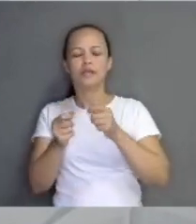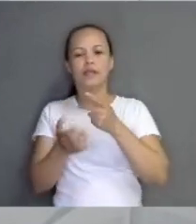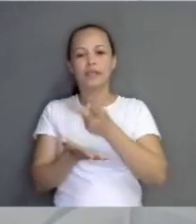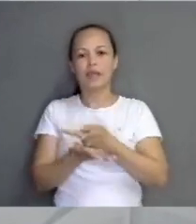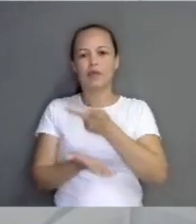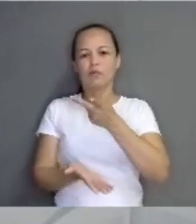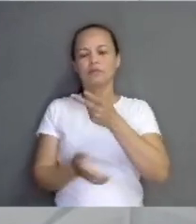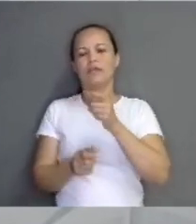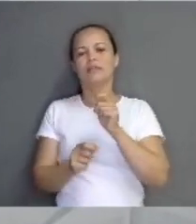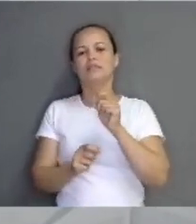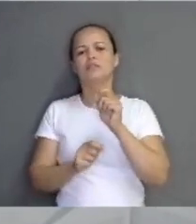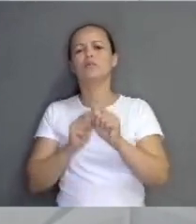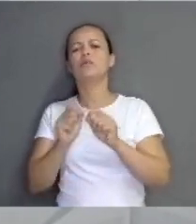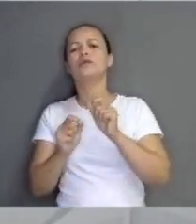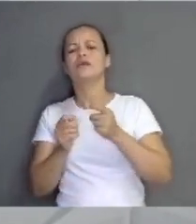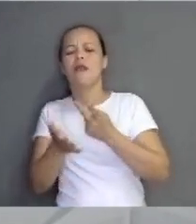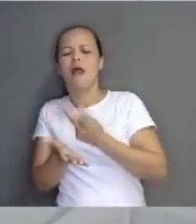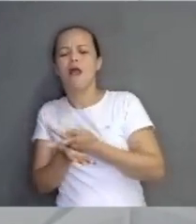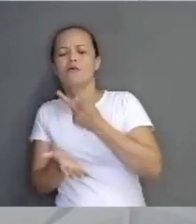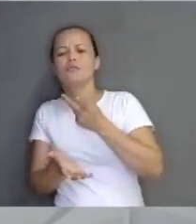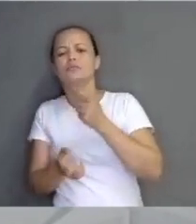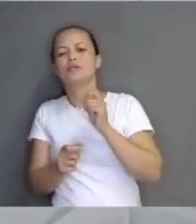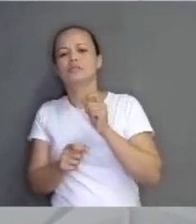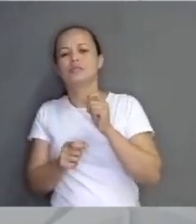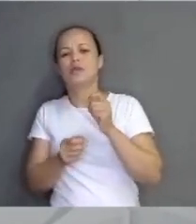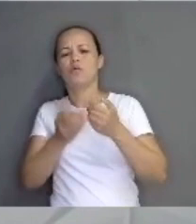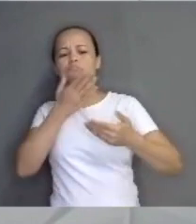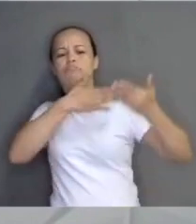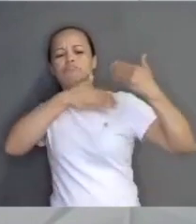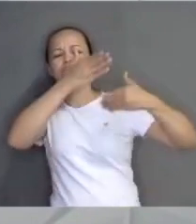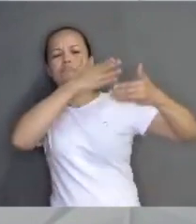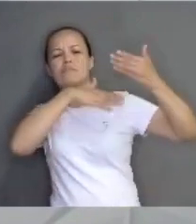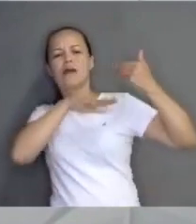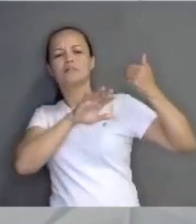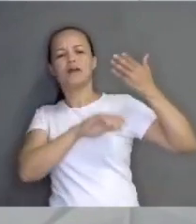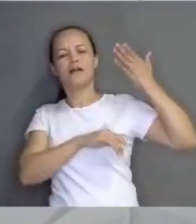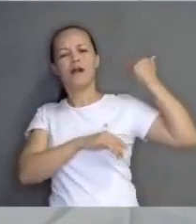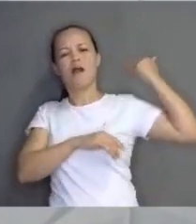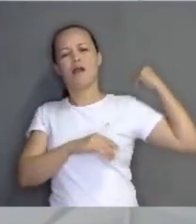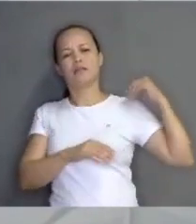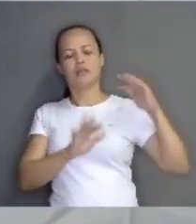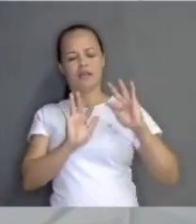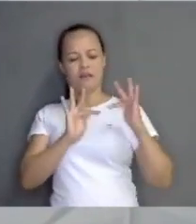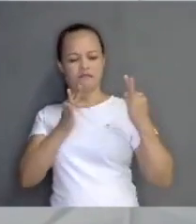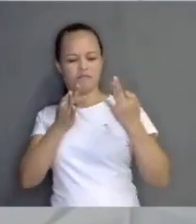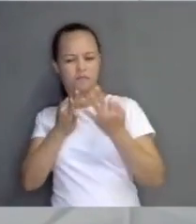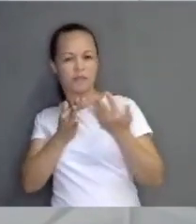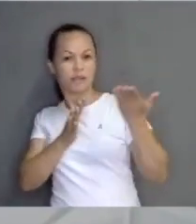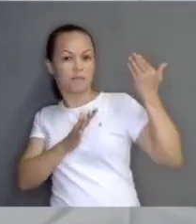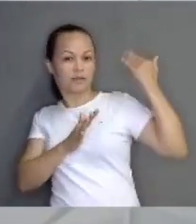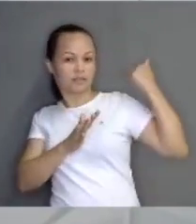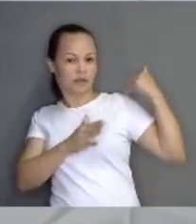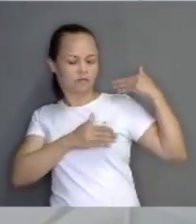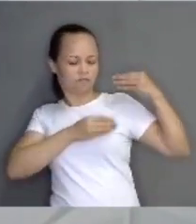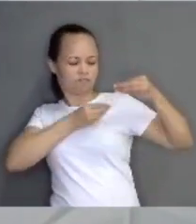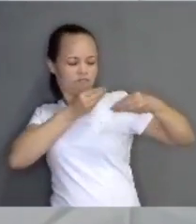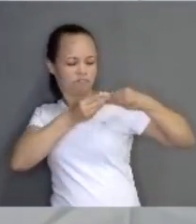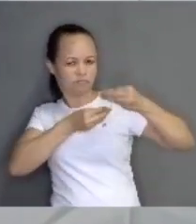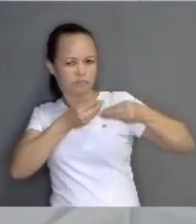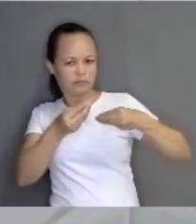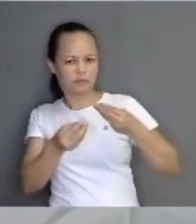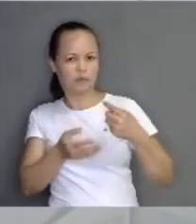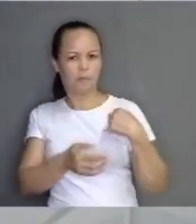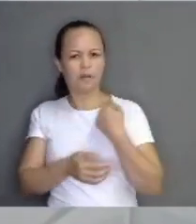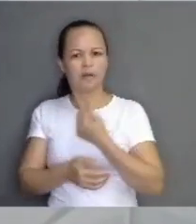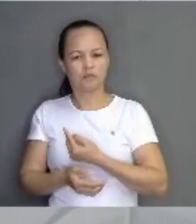foi que aconteceu em gerações passadas que os nossos familiares passaram para a gente? Uma comida